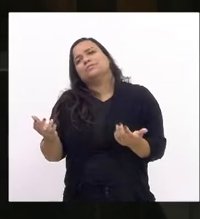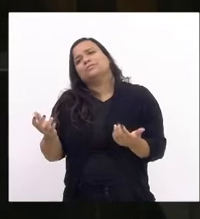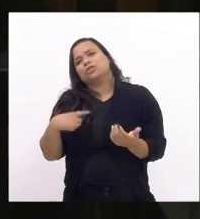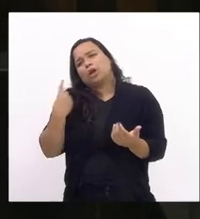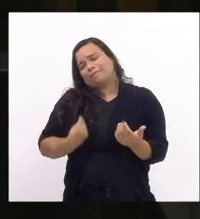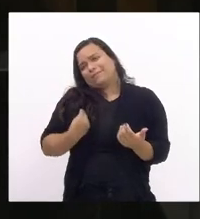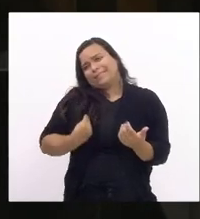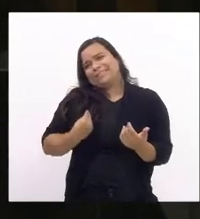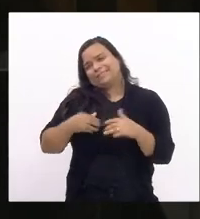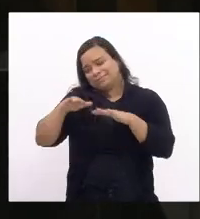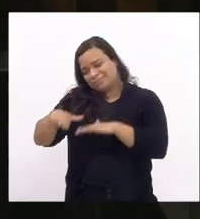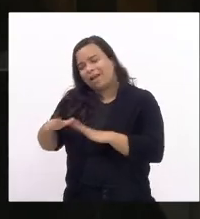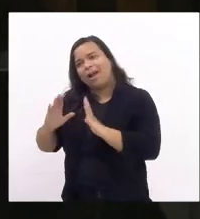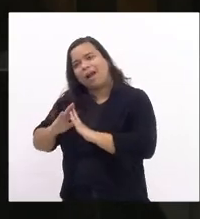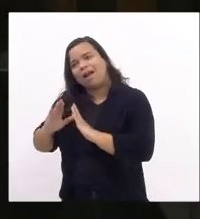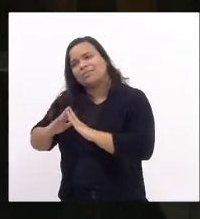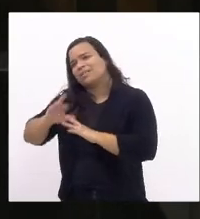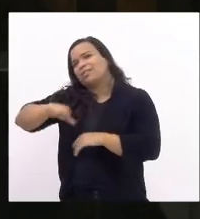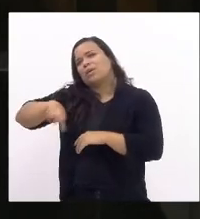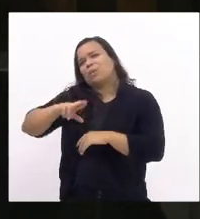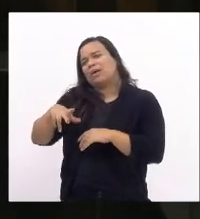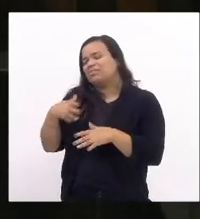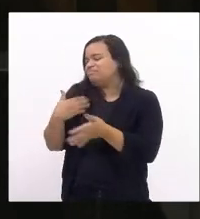da nossa vida, isso não é um detalhe.